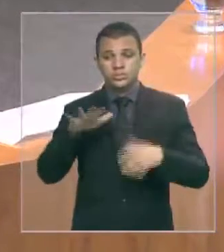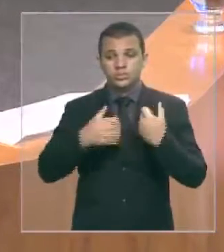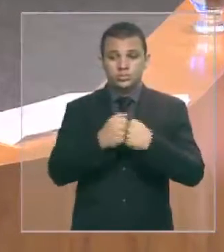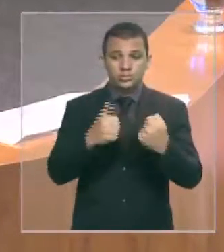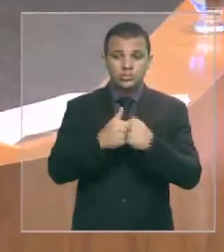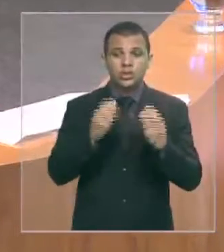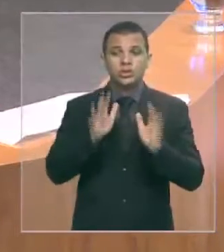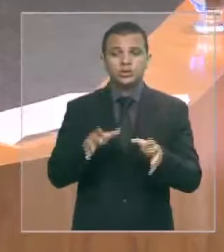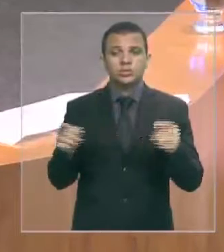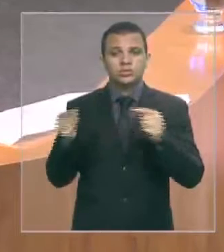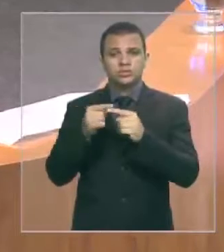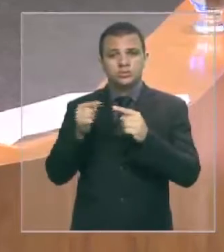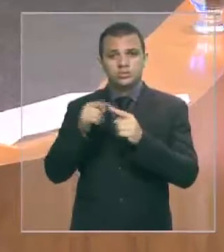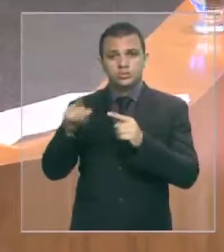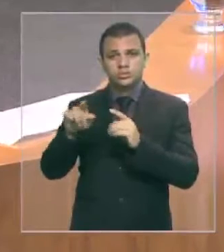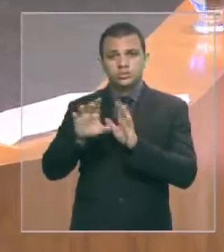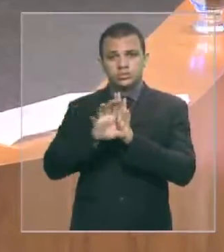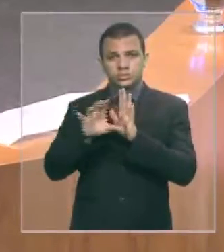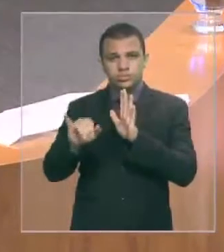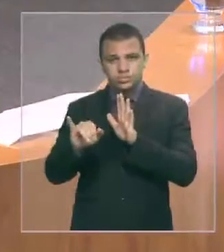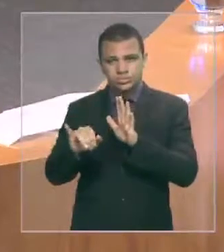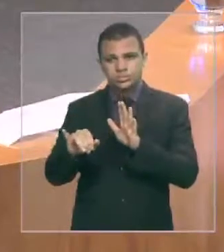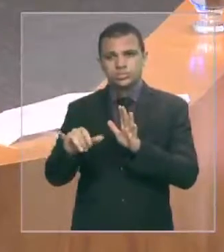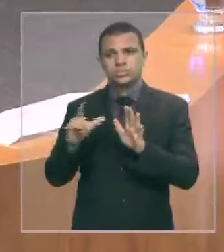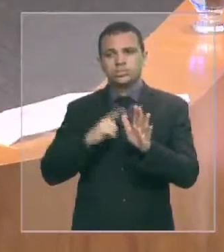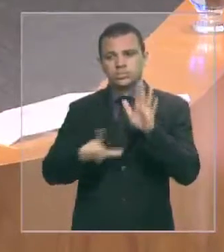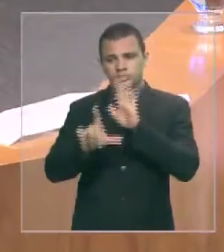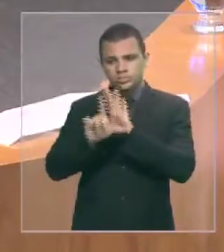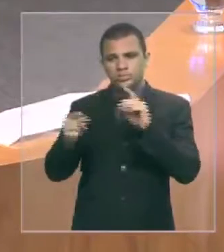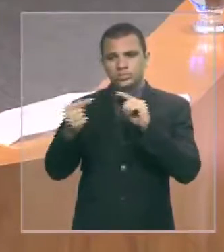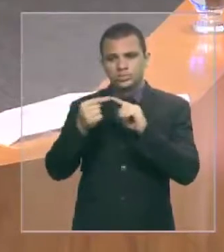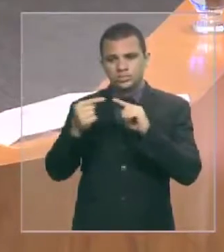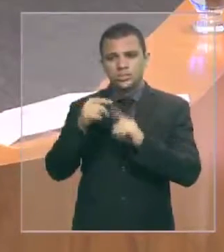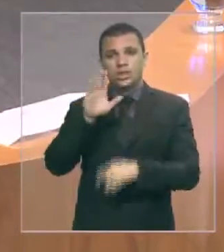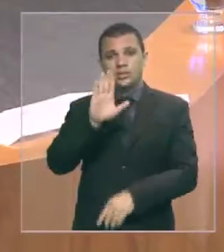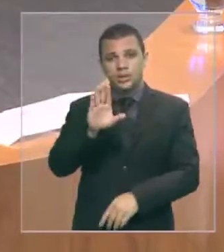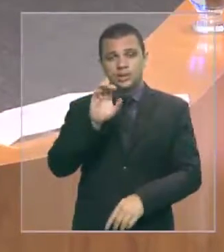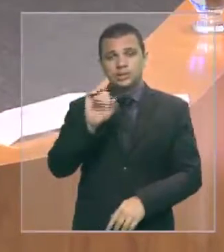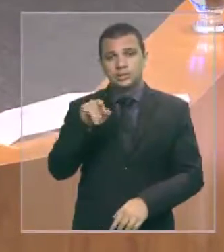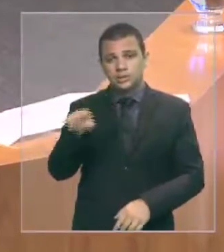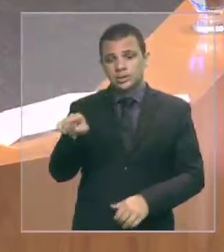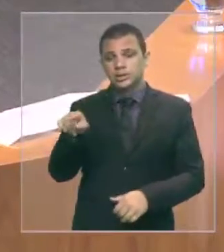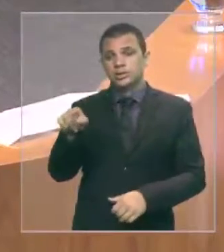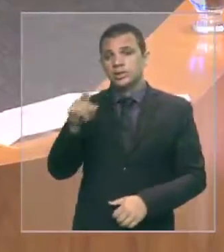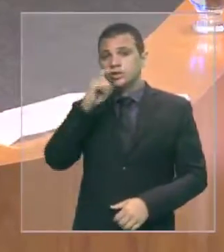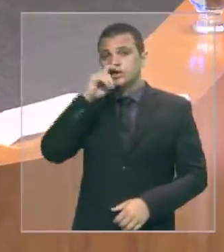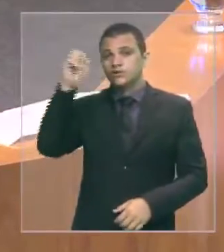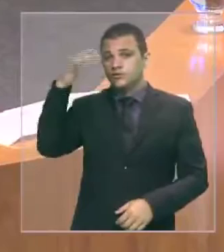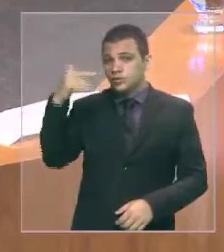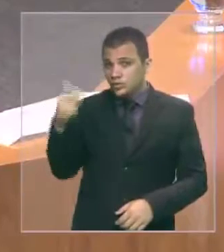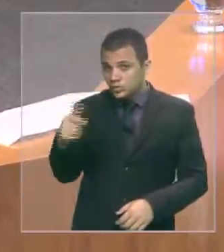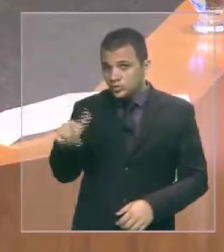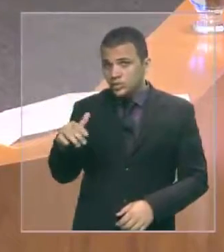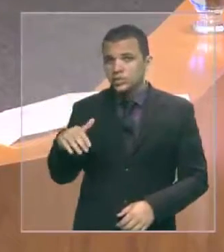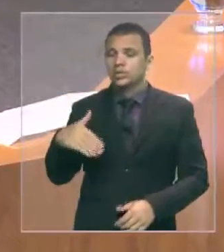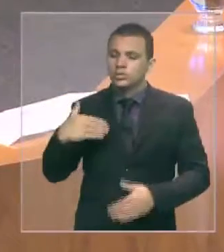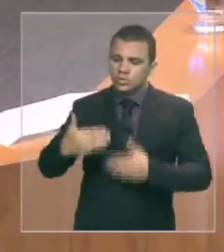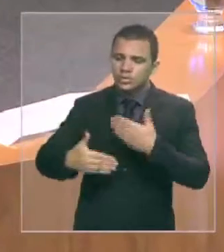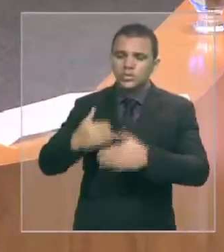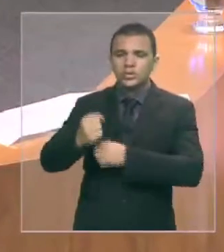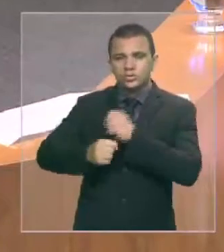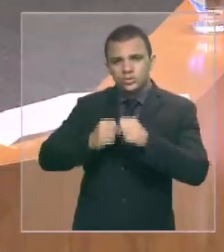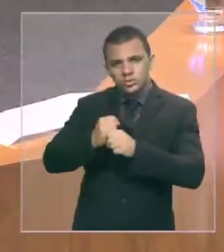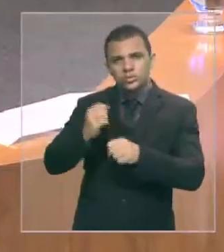compatível com o edital, com as exigências legais, que não tenham ar-condicionado, eles serão